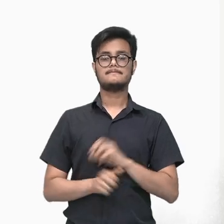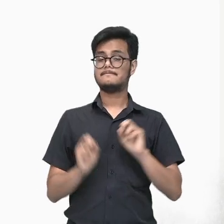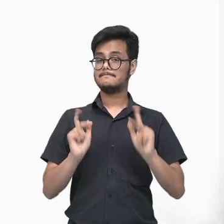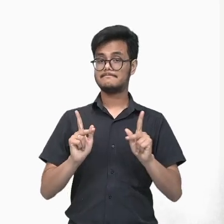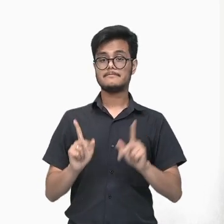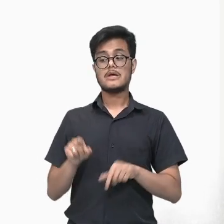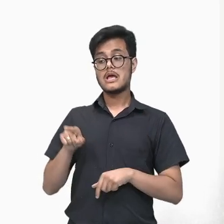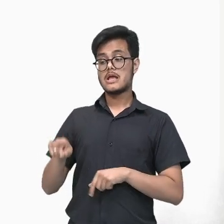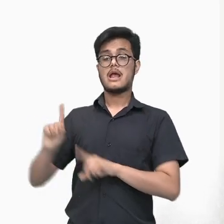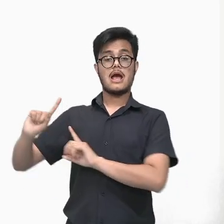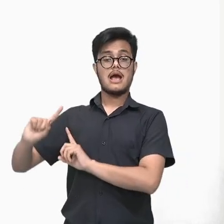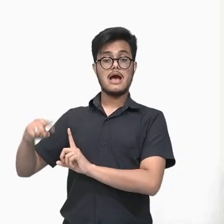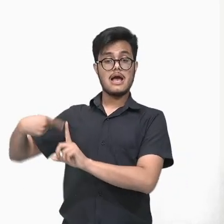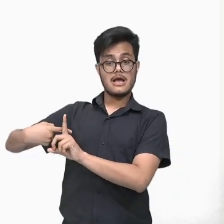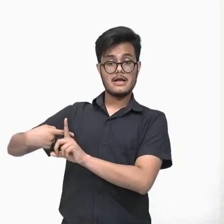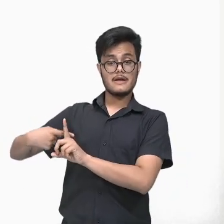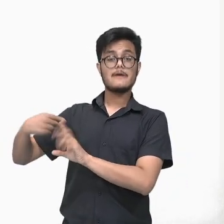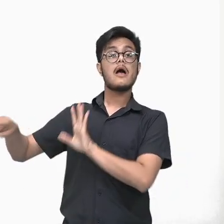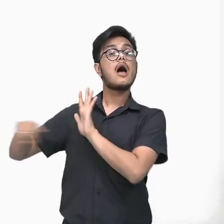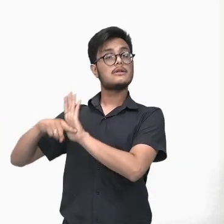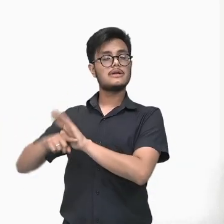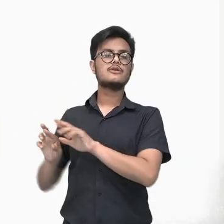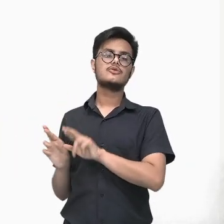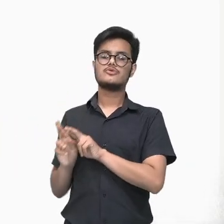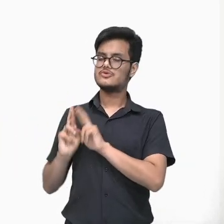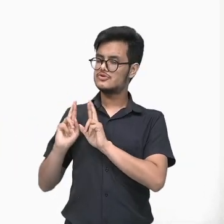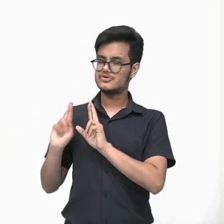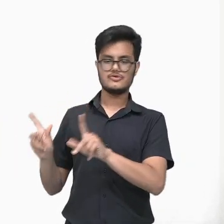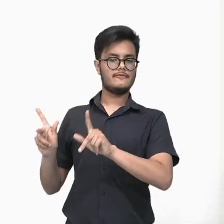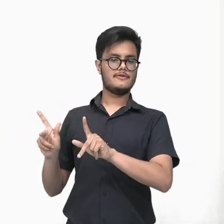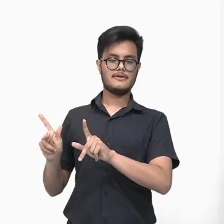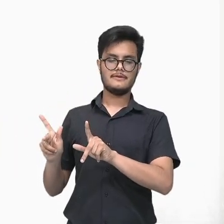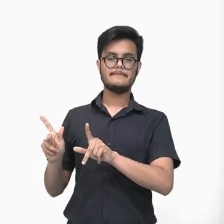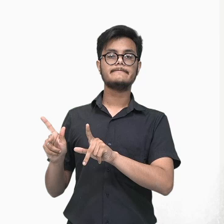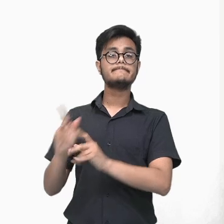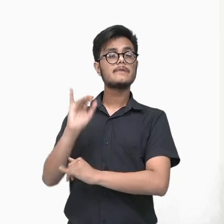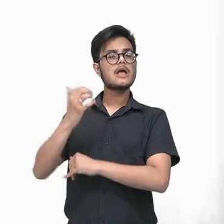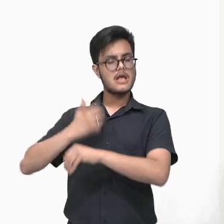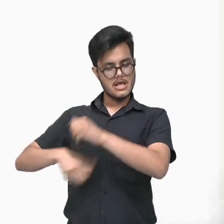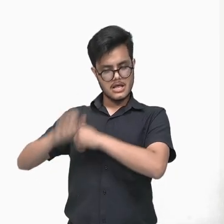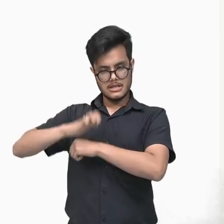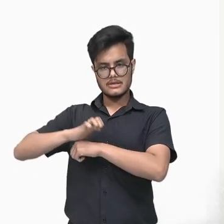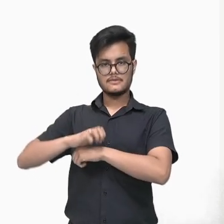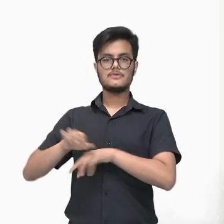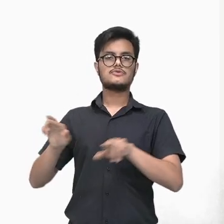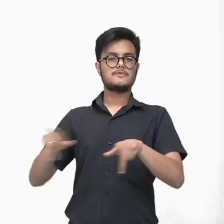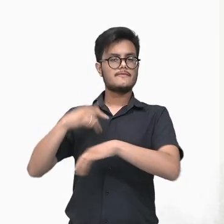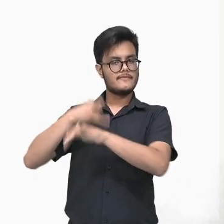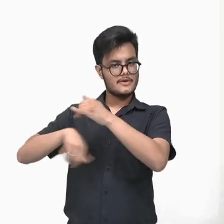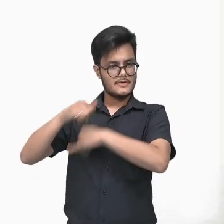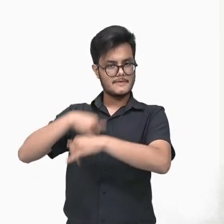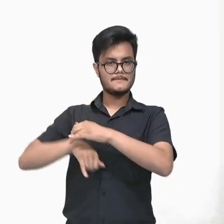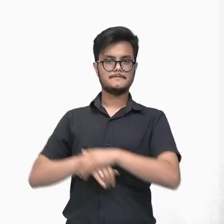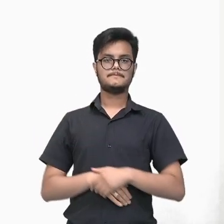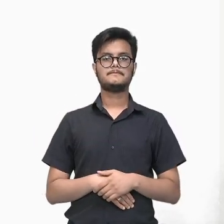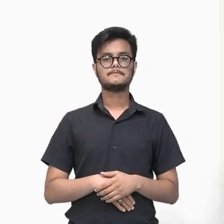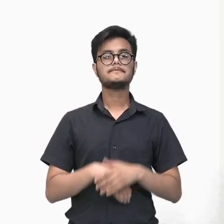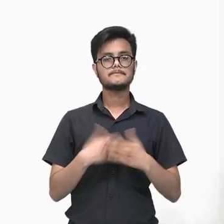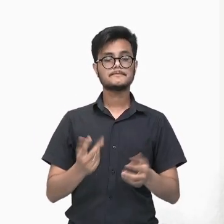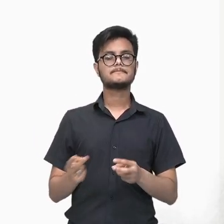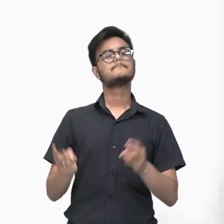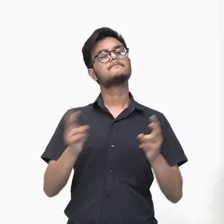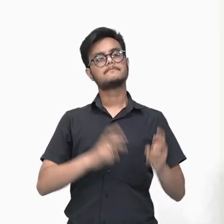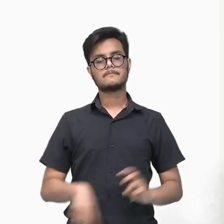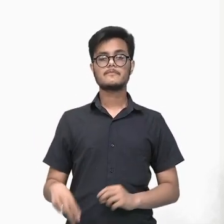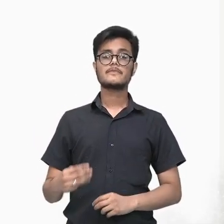na indução, as cargas de sinais contrários. Percebam que existem aí